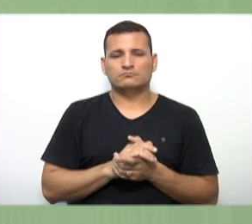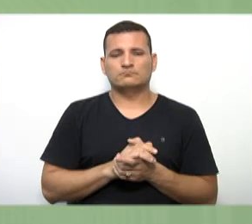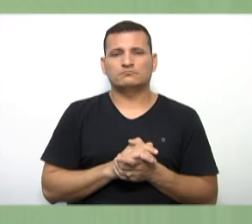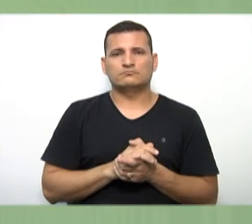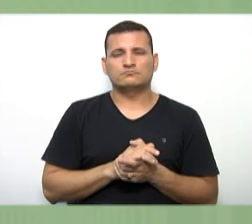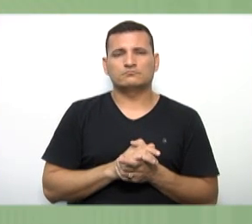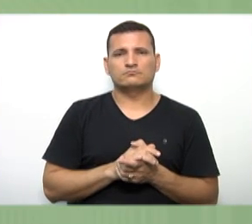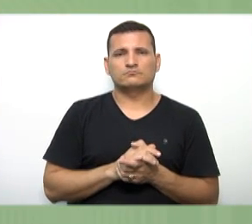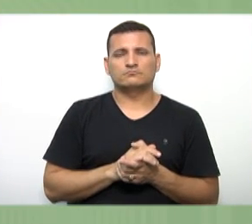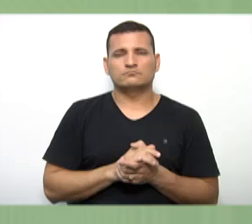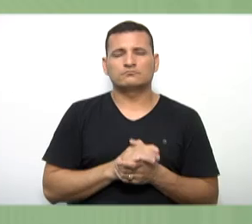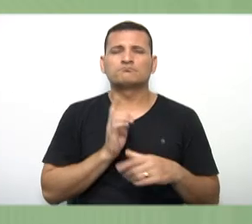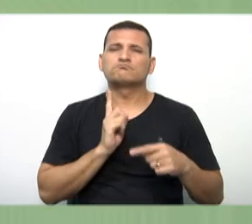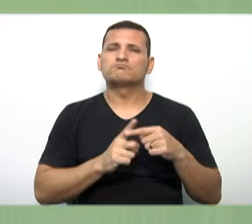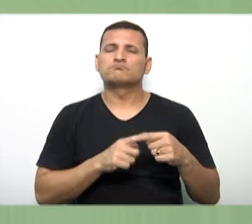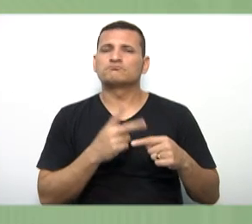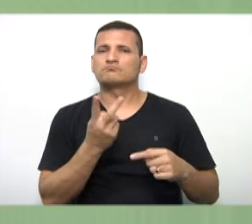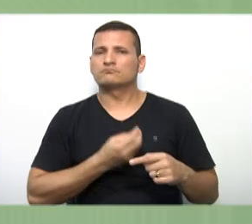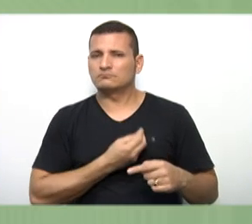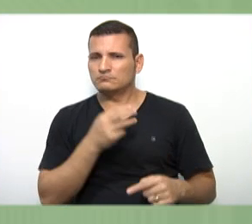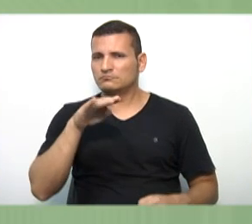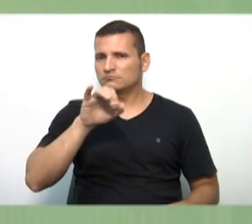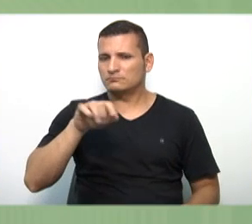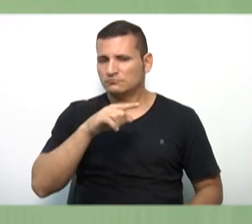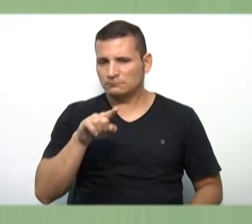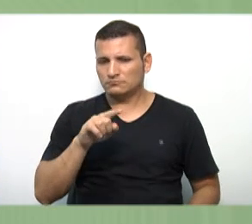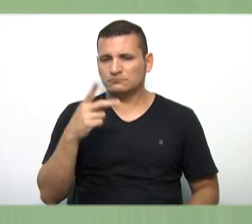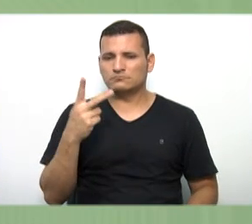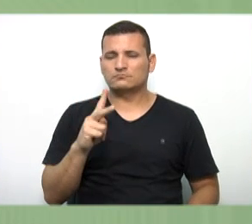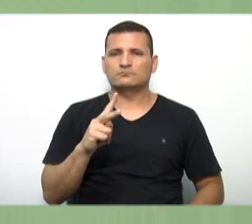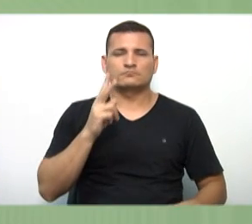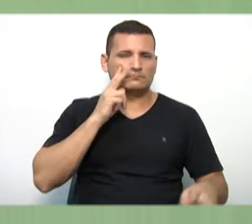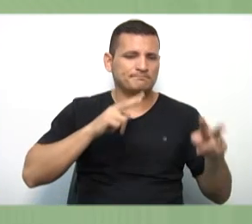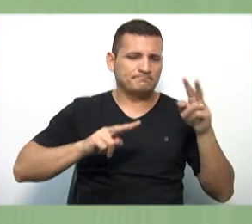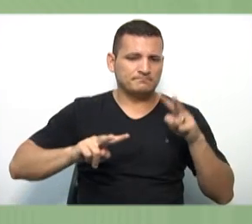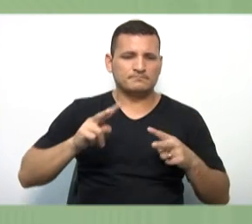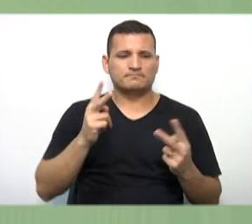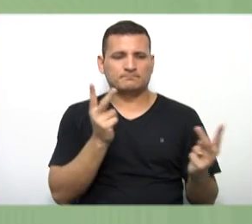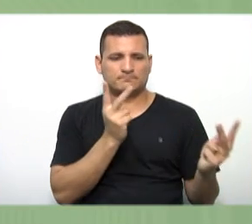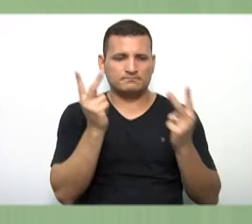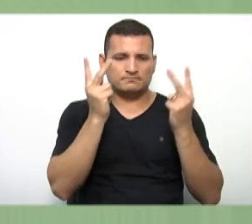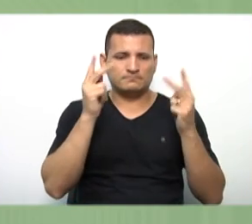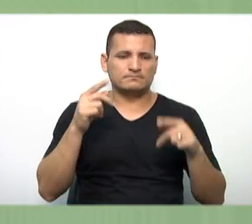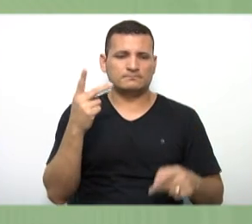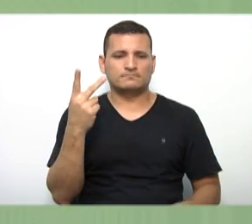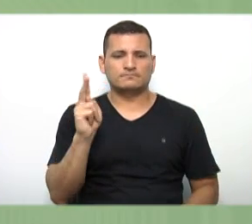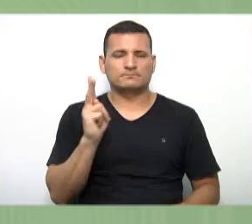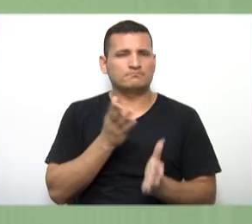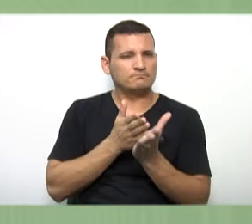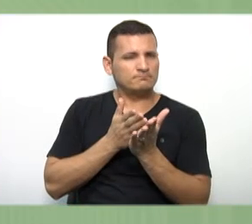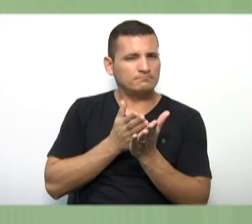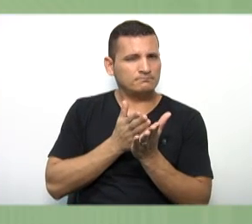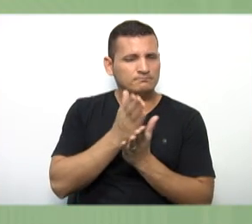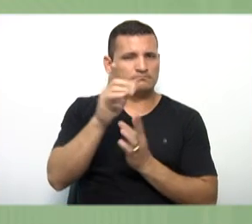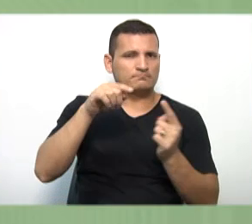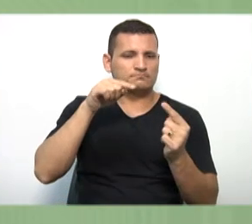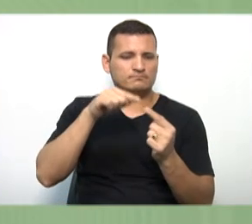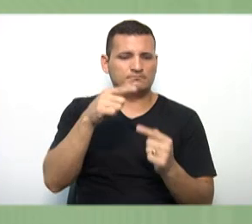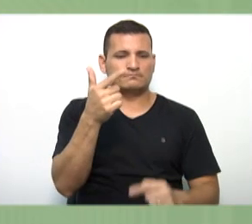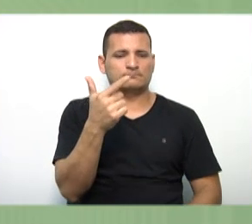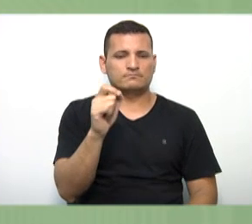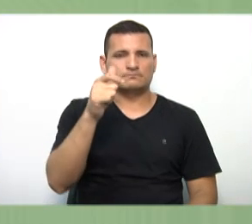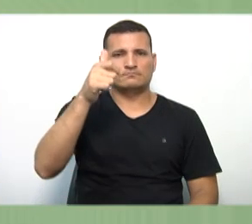missão, para você descrever a sua missão, sua visão, seus valores e suas metas pessoais para 2017,